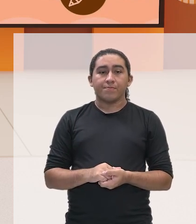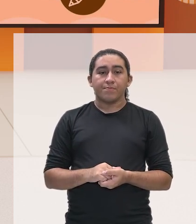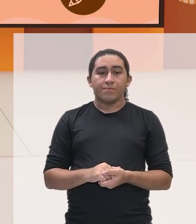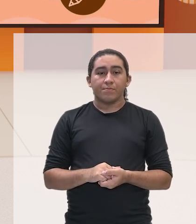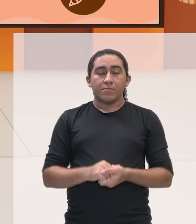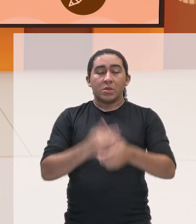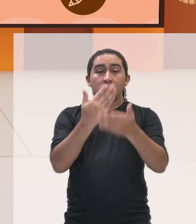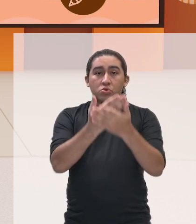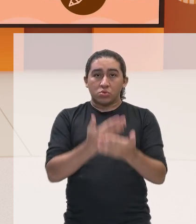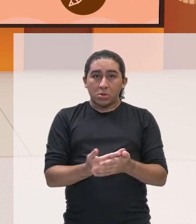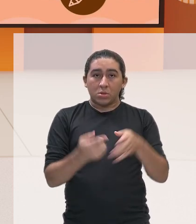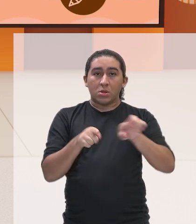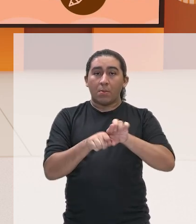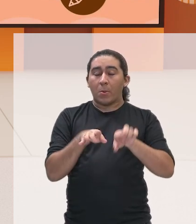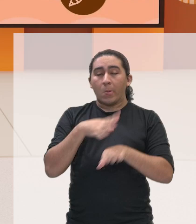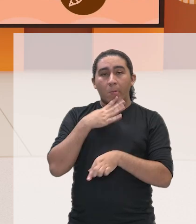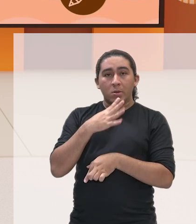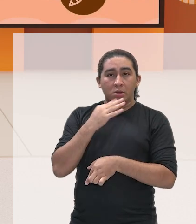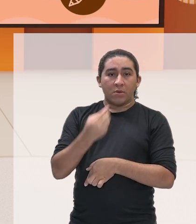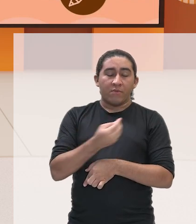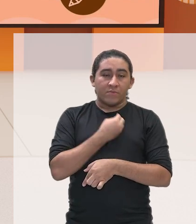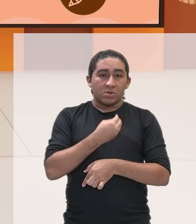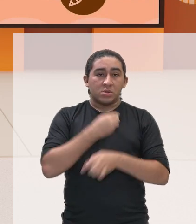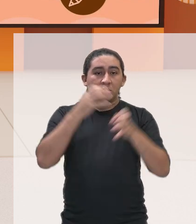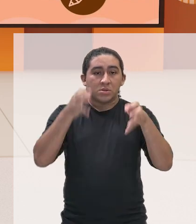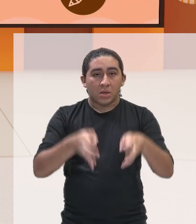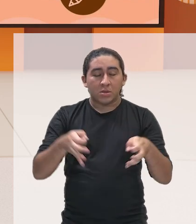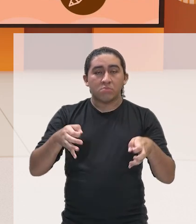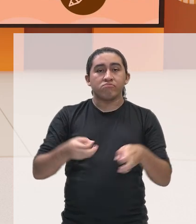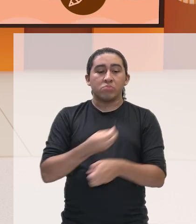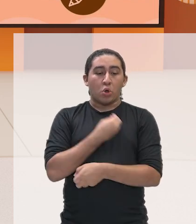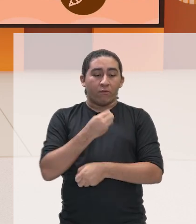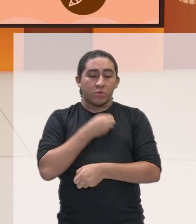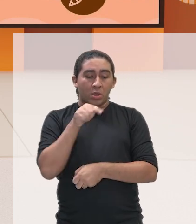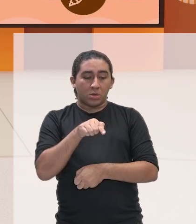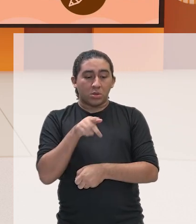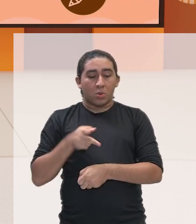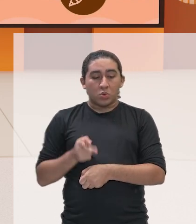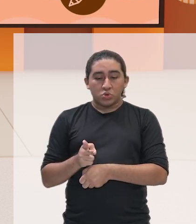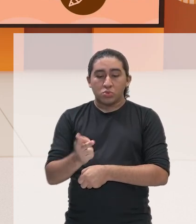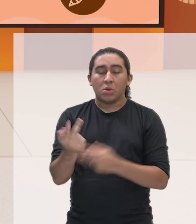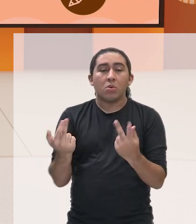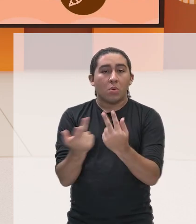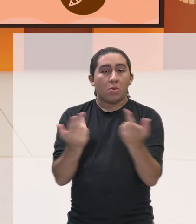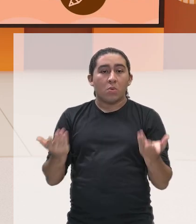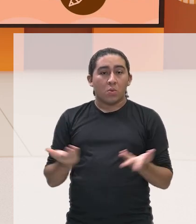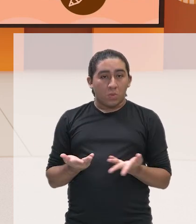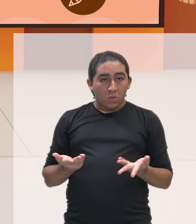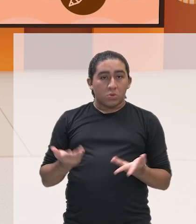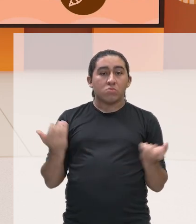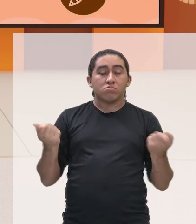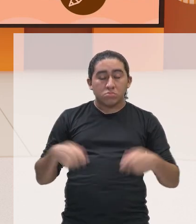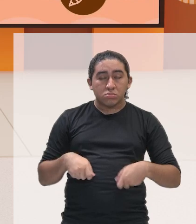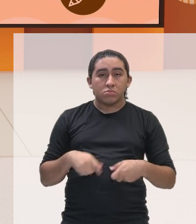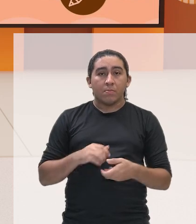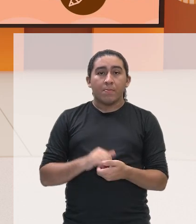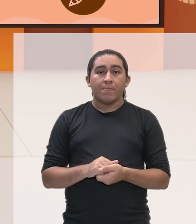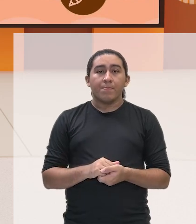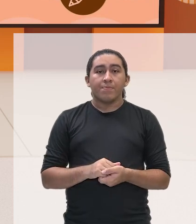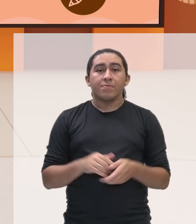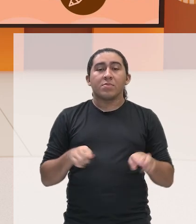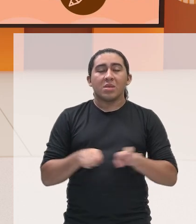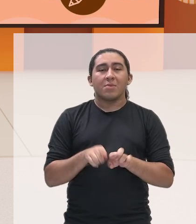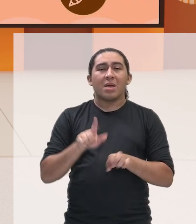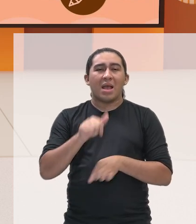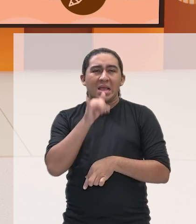estudar, conhecer a realidade, para a realidade se manter como estava, né? Para a questão do status